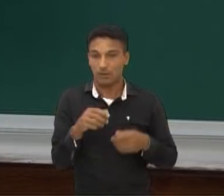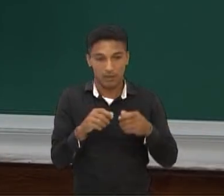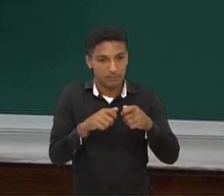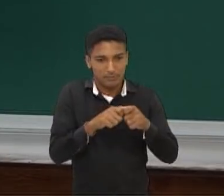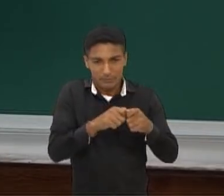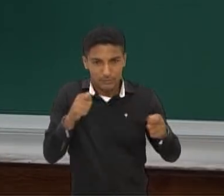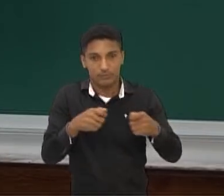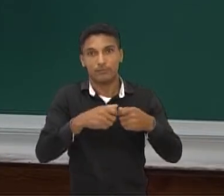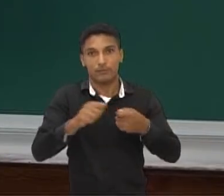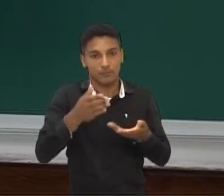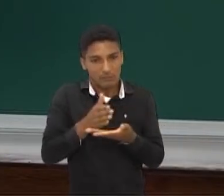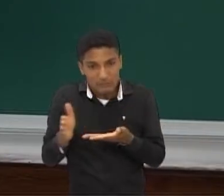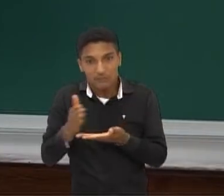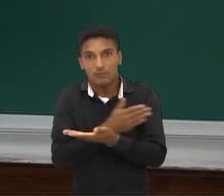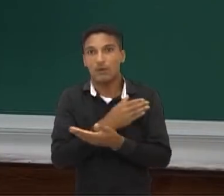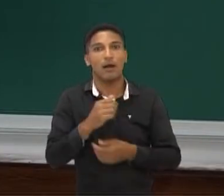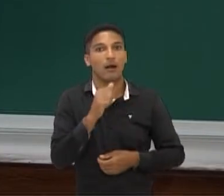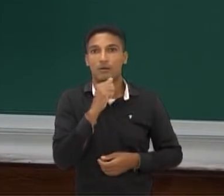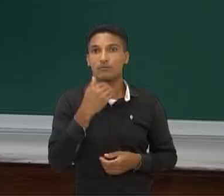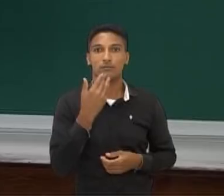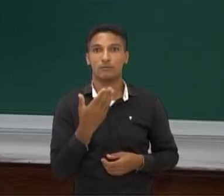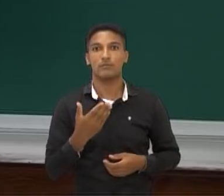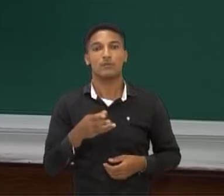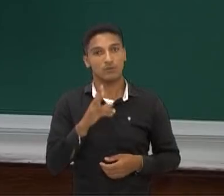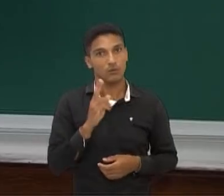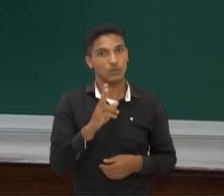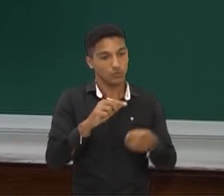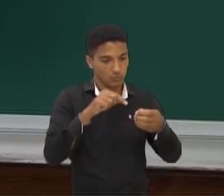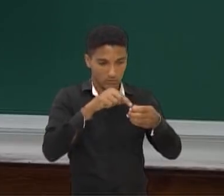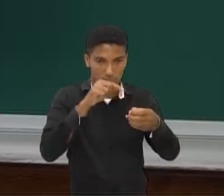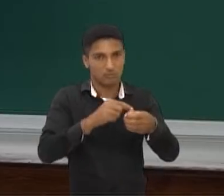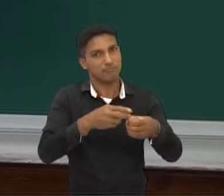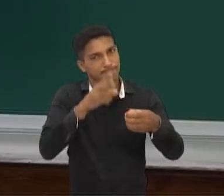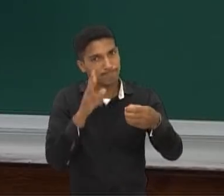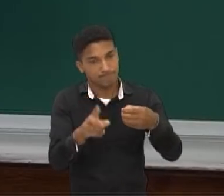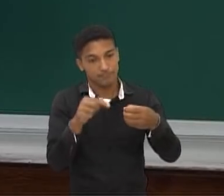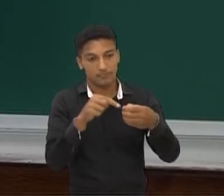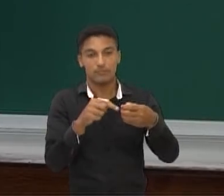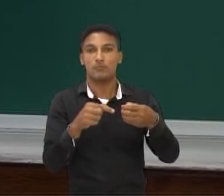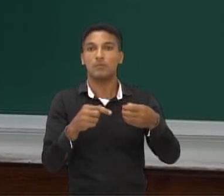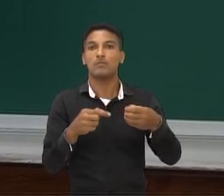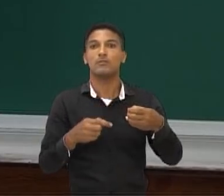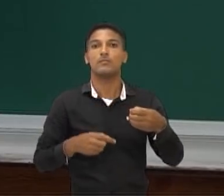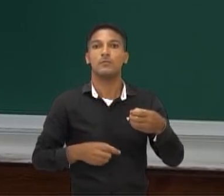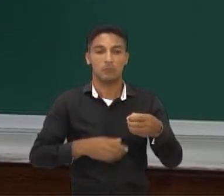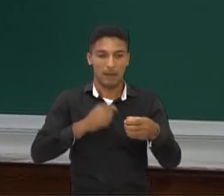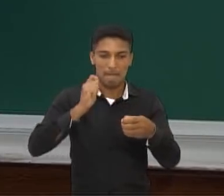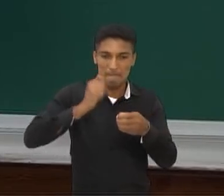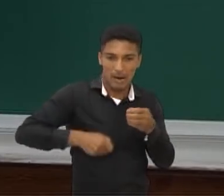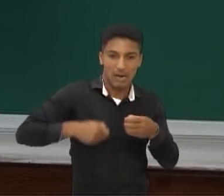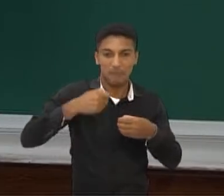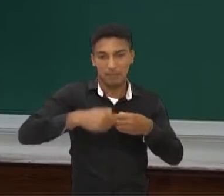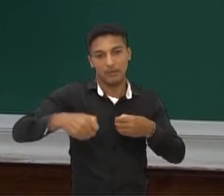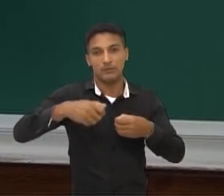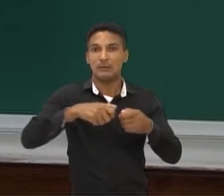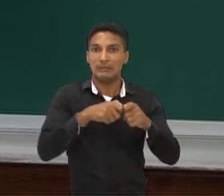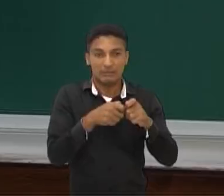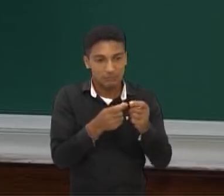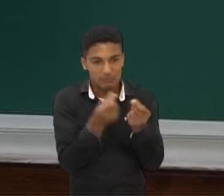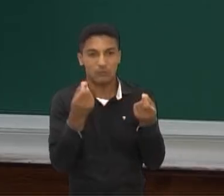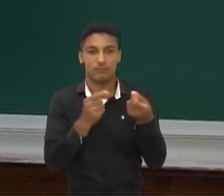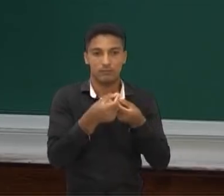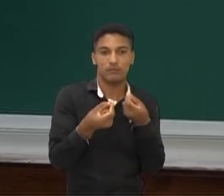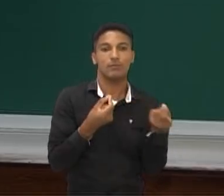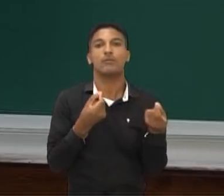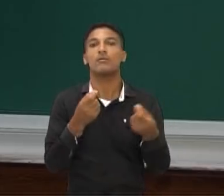para ser dividida. Ele continua sendo indivisível. Então, assim, foi um grande avanço a partir dos